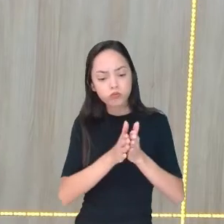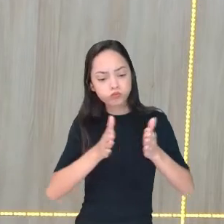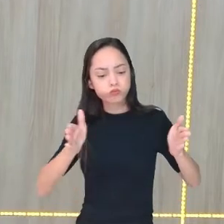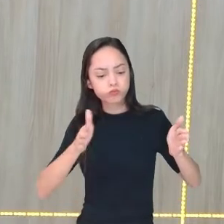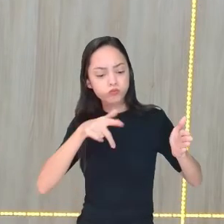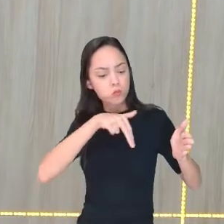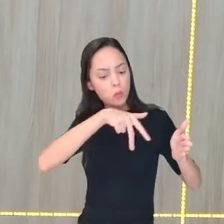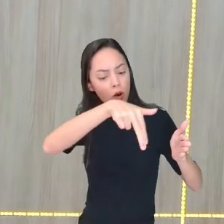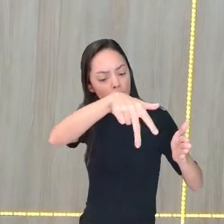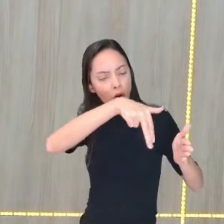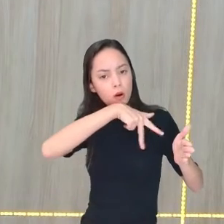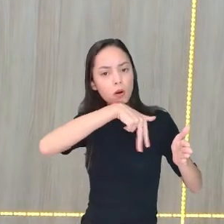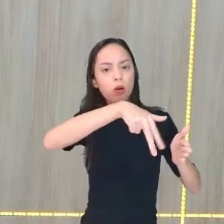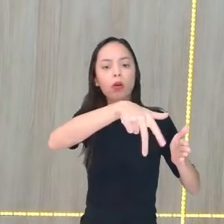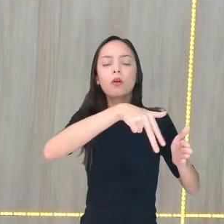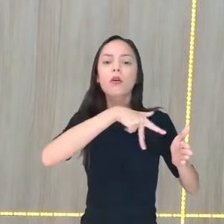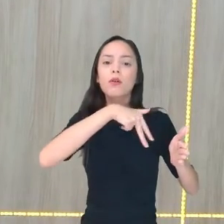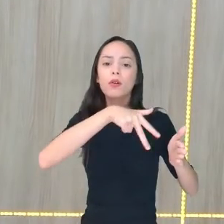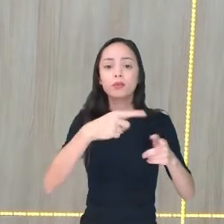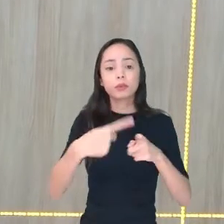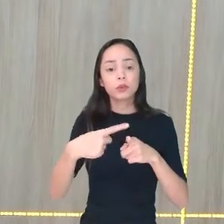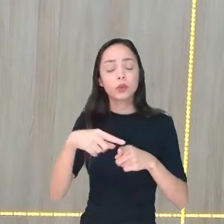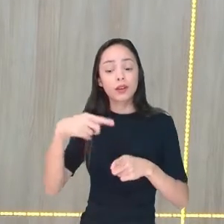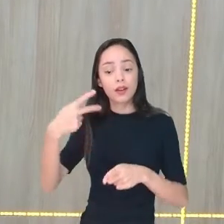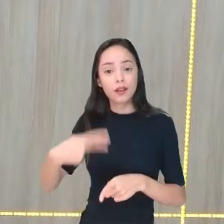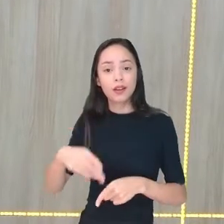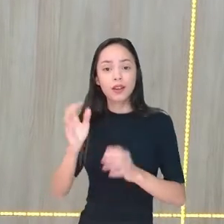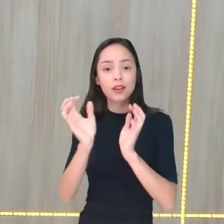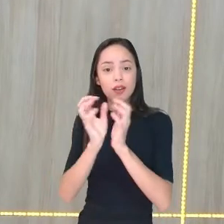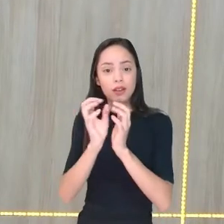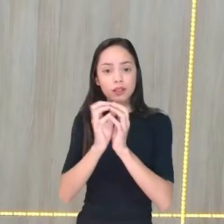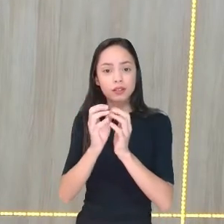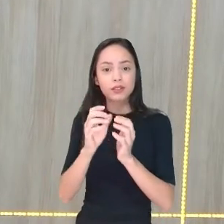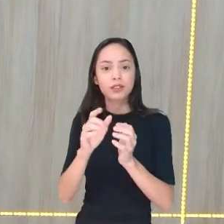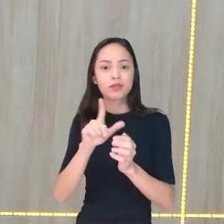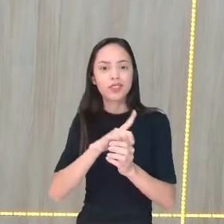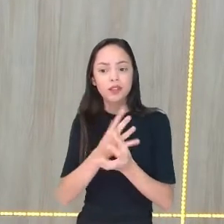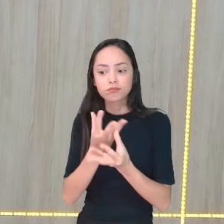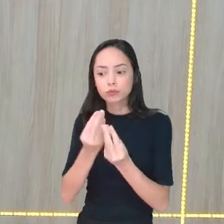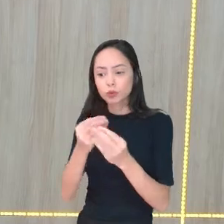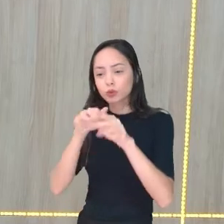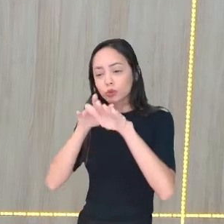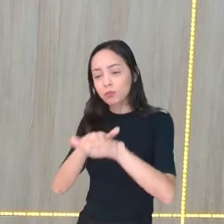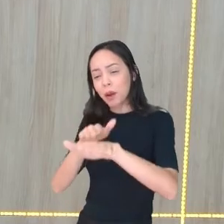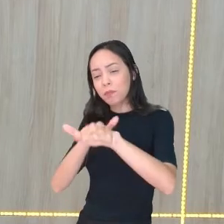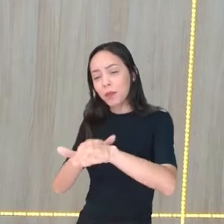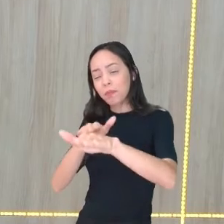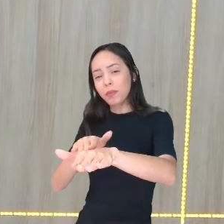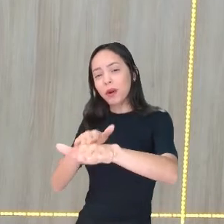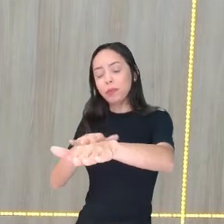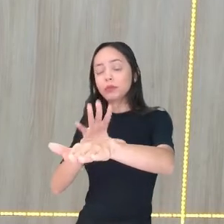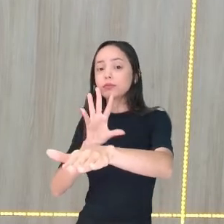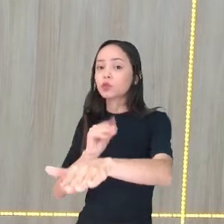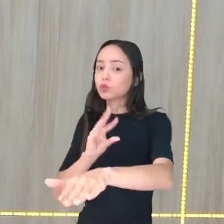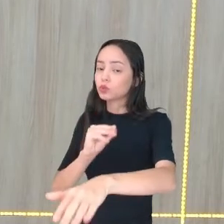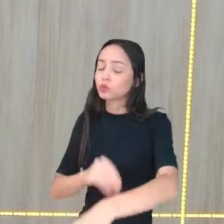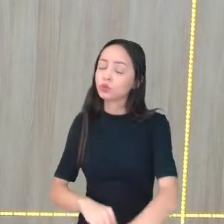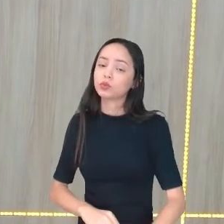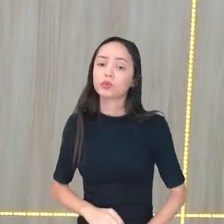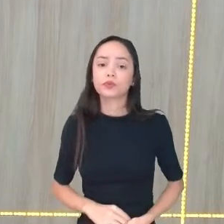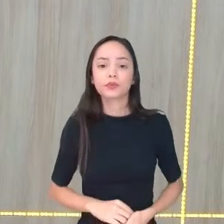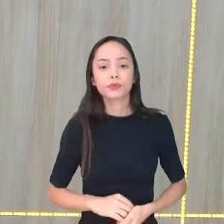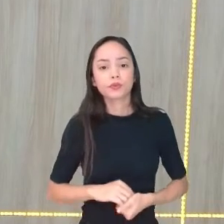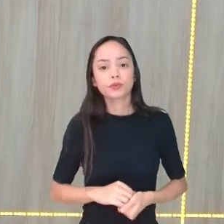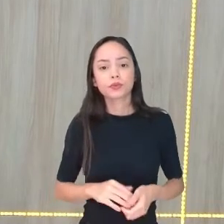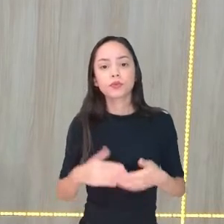em Recife, a gente vive muito isso, né? Das pessoas terem muito carro. Uma cidade que é voltada para os carros, como Recife. Então,